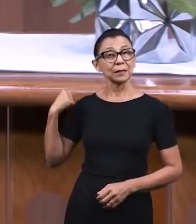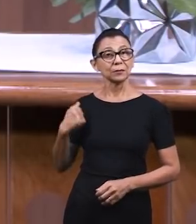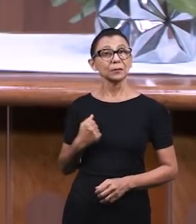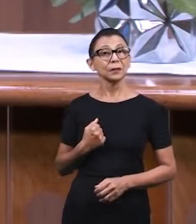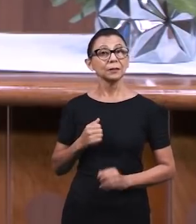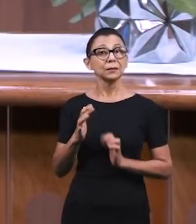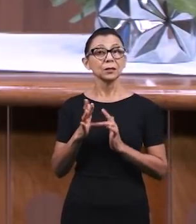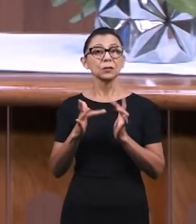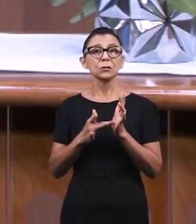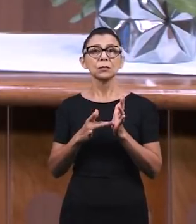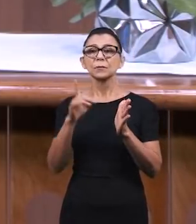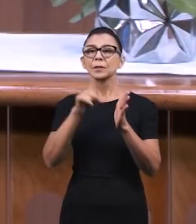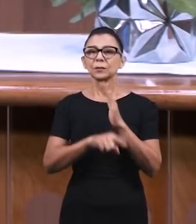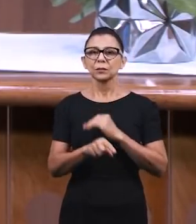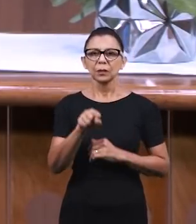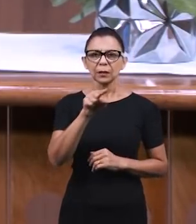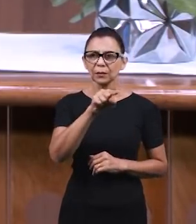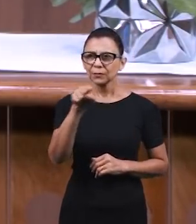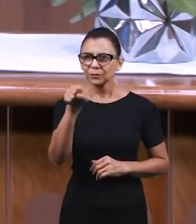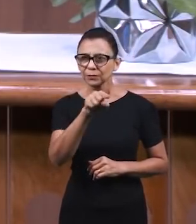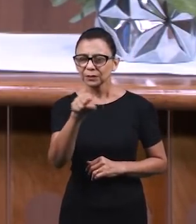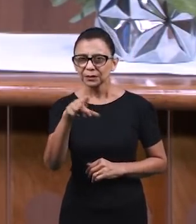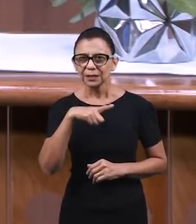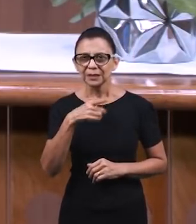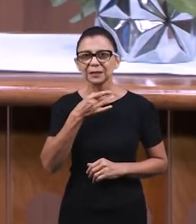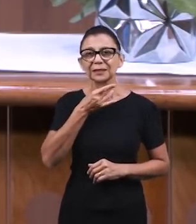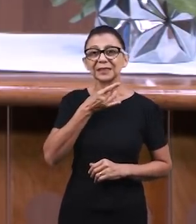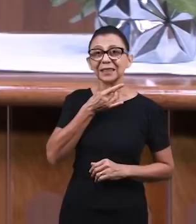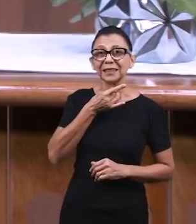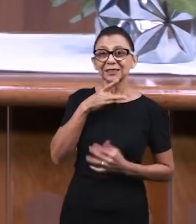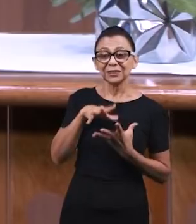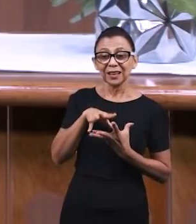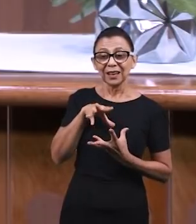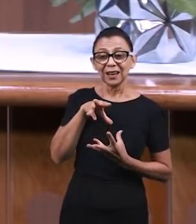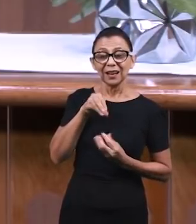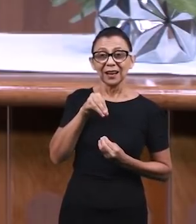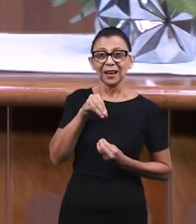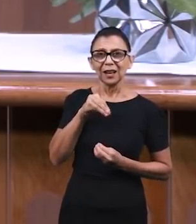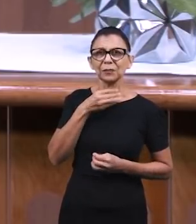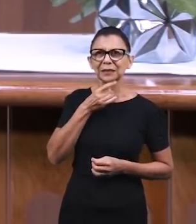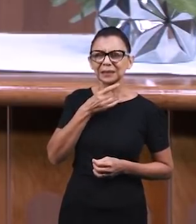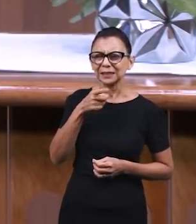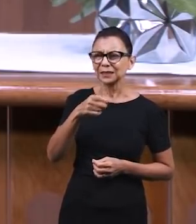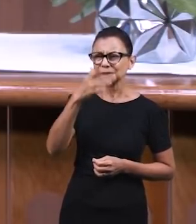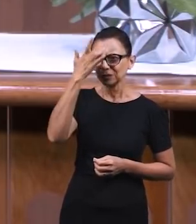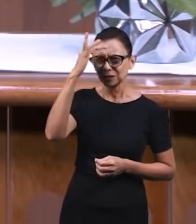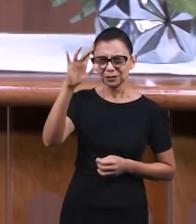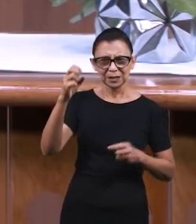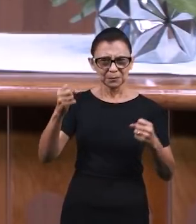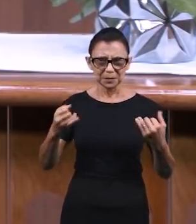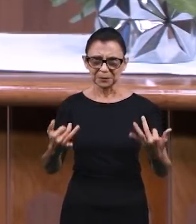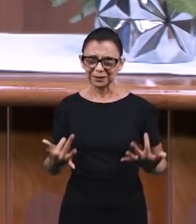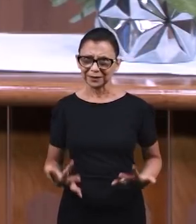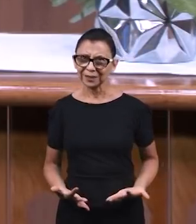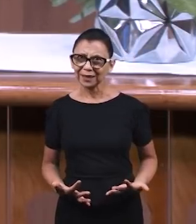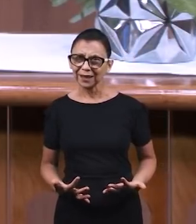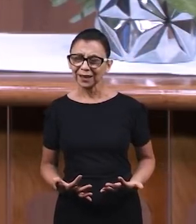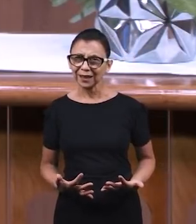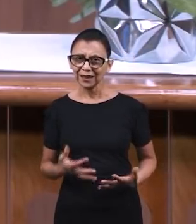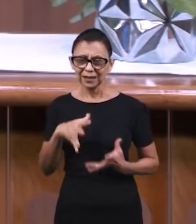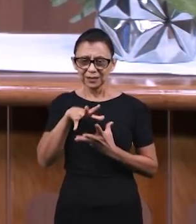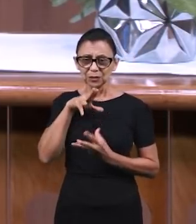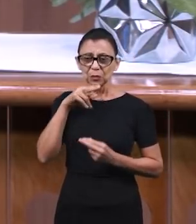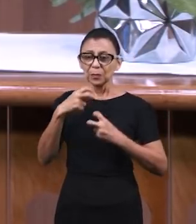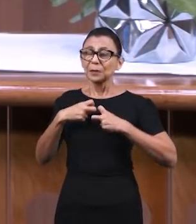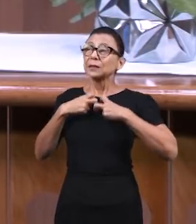multidão ali: você tem sede? Você tem sede? A sua alma tem sede? Alguma coisa que você não sabe explicar? Alguma coisa que a